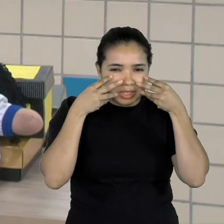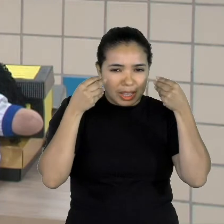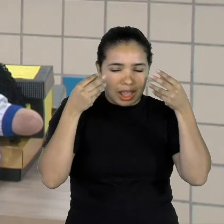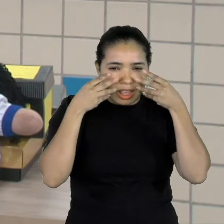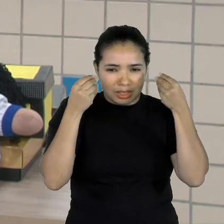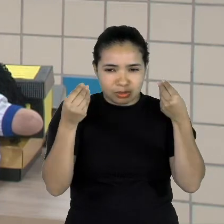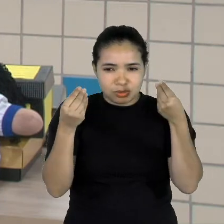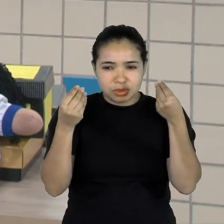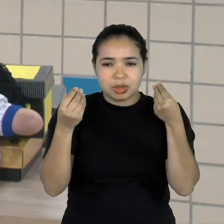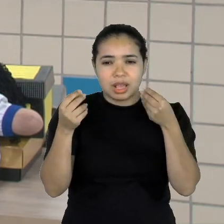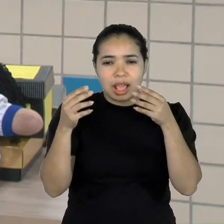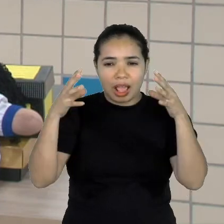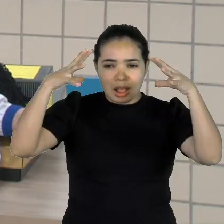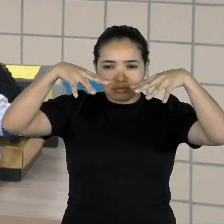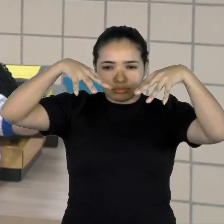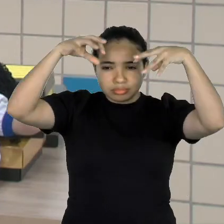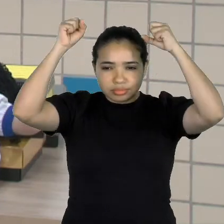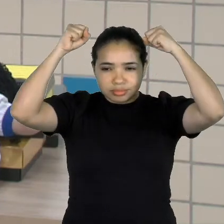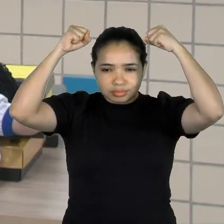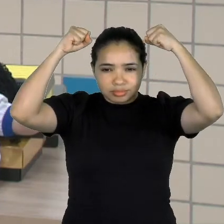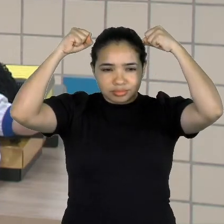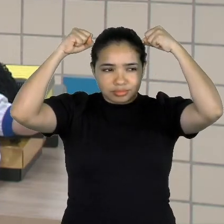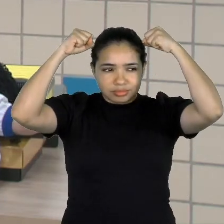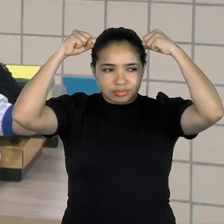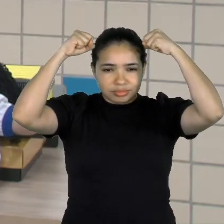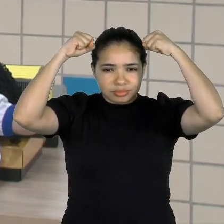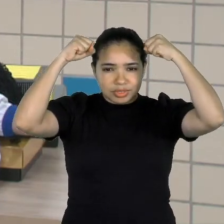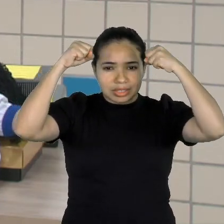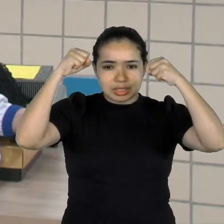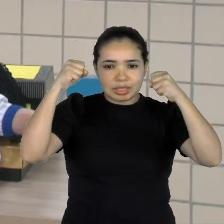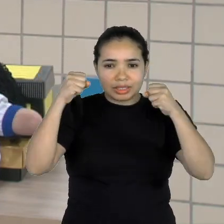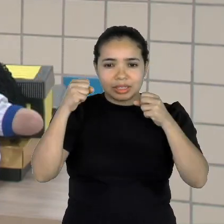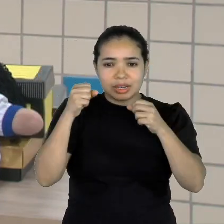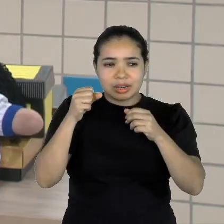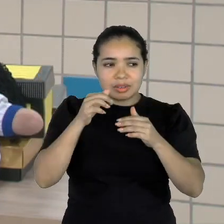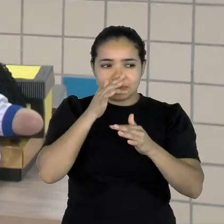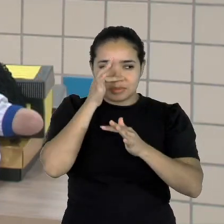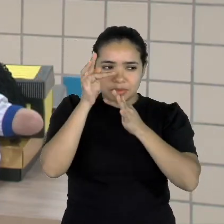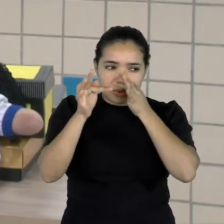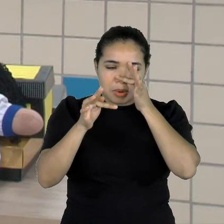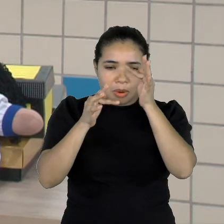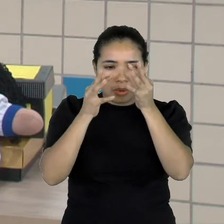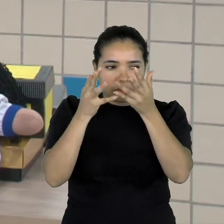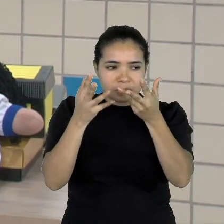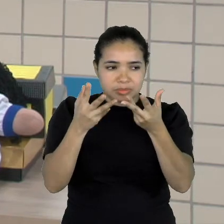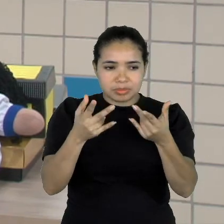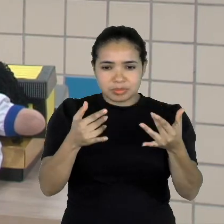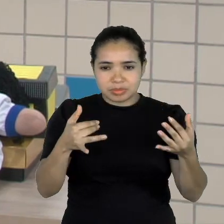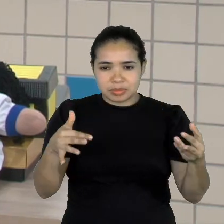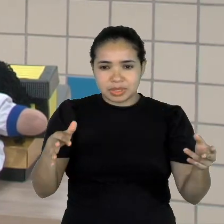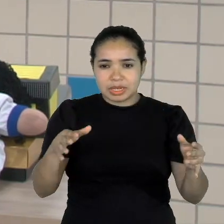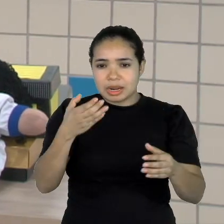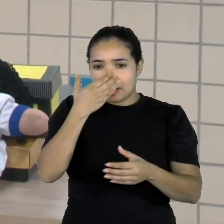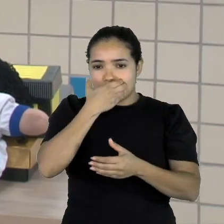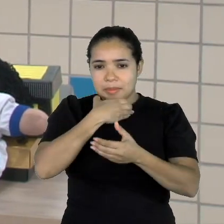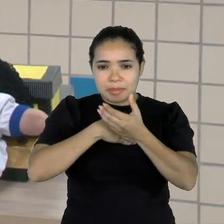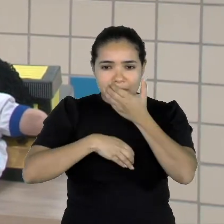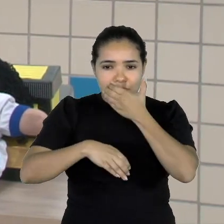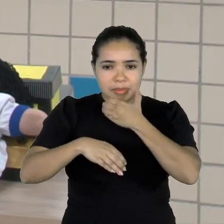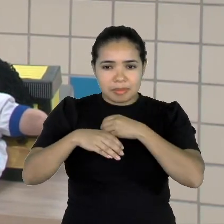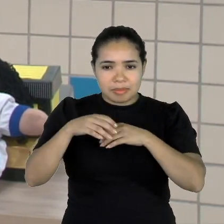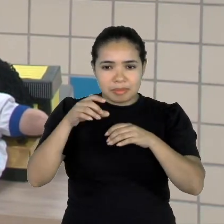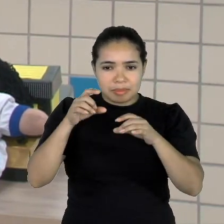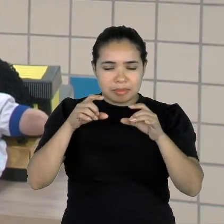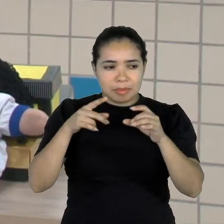e até apaga a luz. Parte as flores, plim, plim, maçã, a gente,